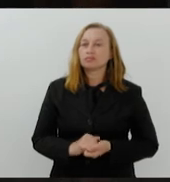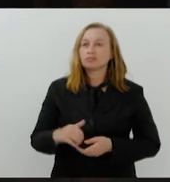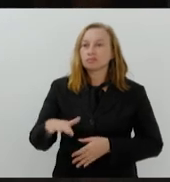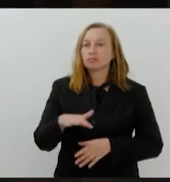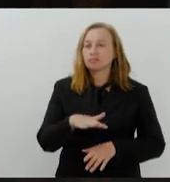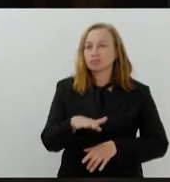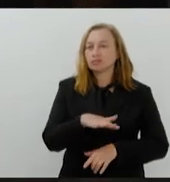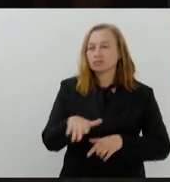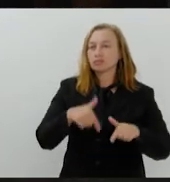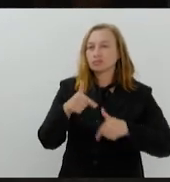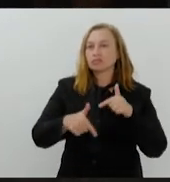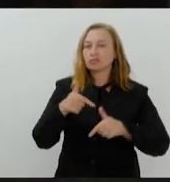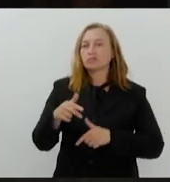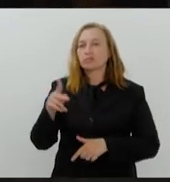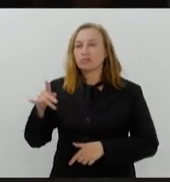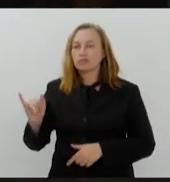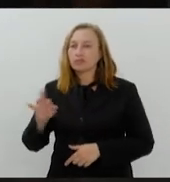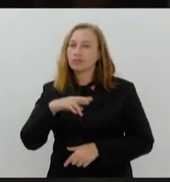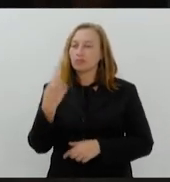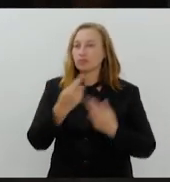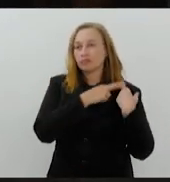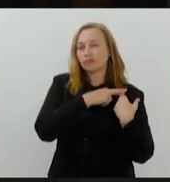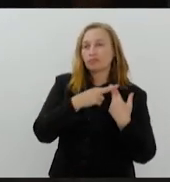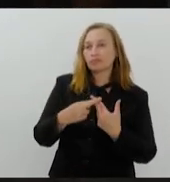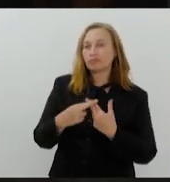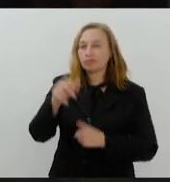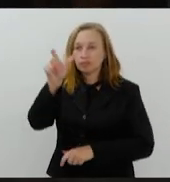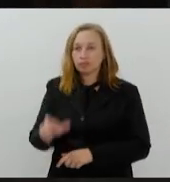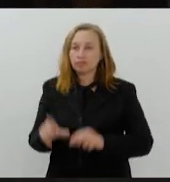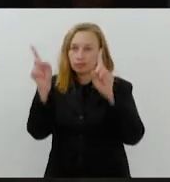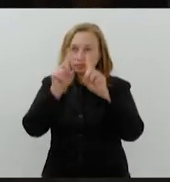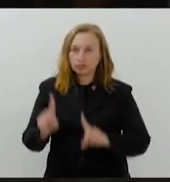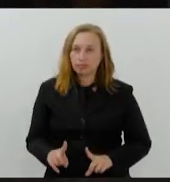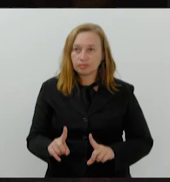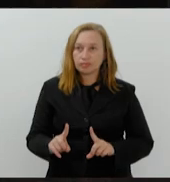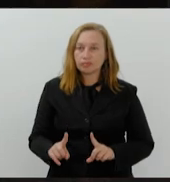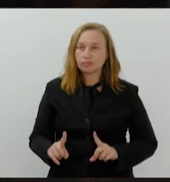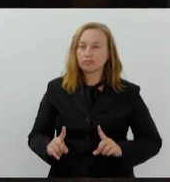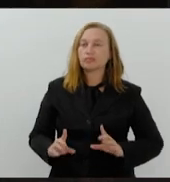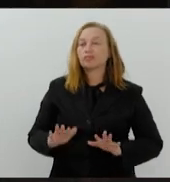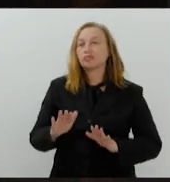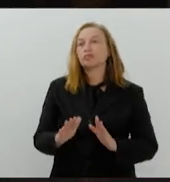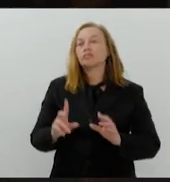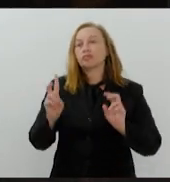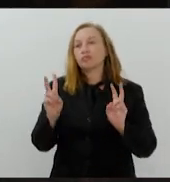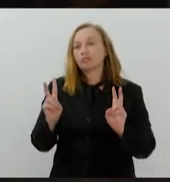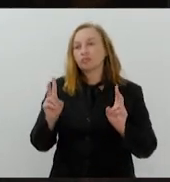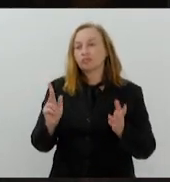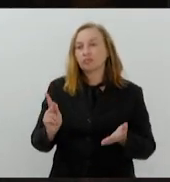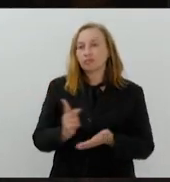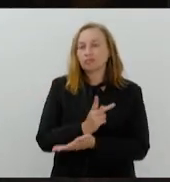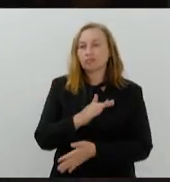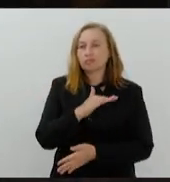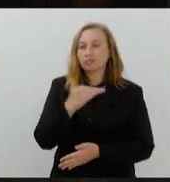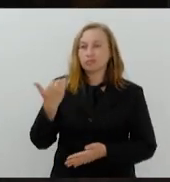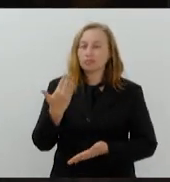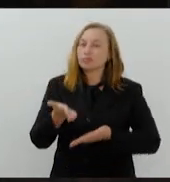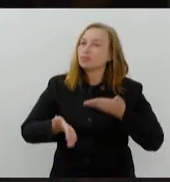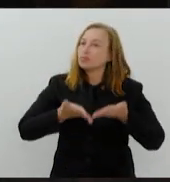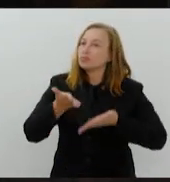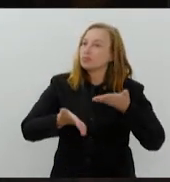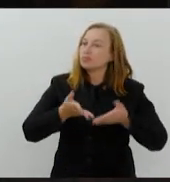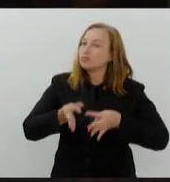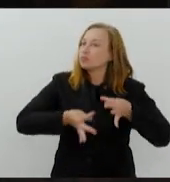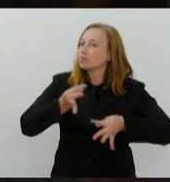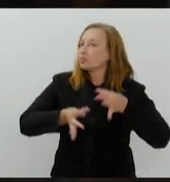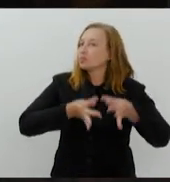de trabalho de pais ou responsáveis por pessoas com deficiência em caso de falecimento destes, cujo o cuidado do